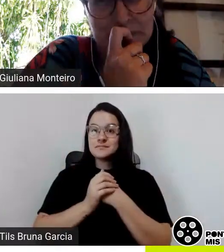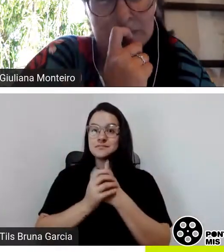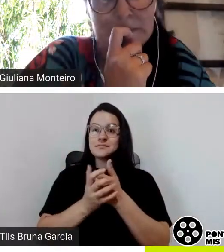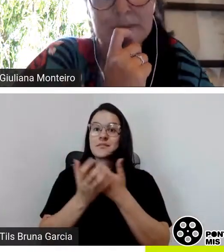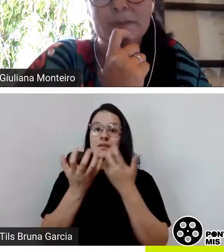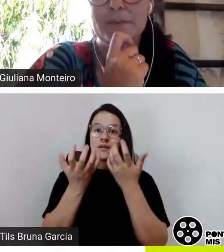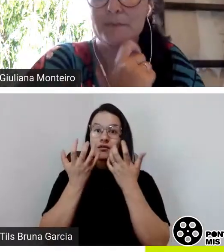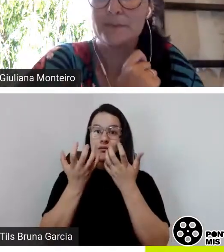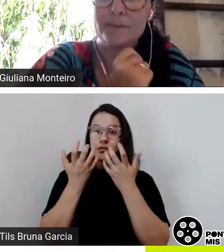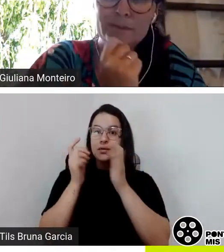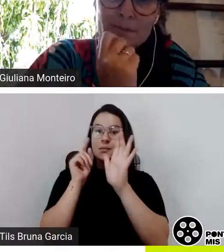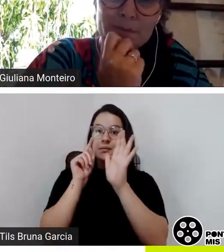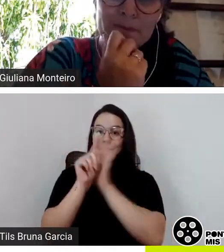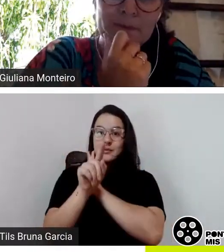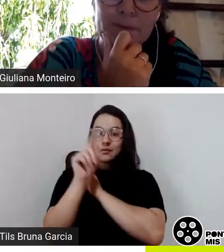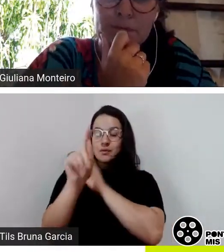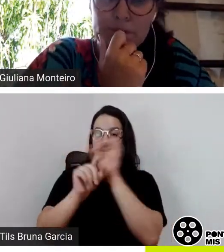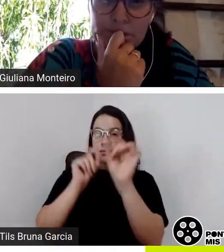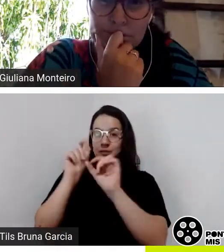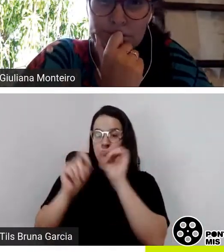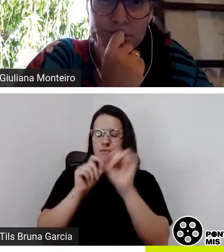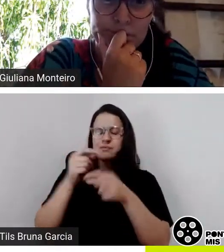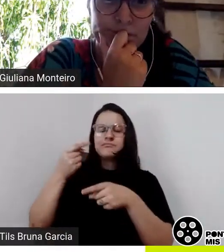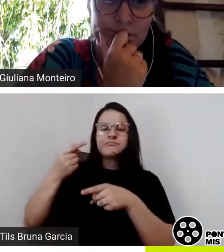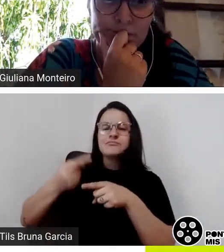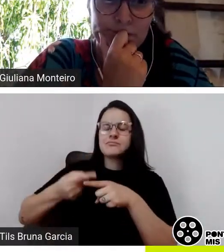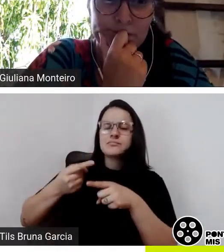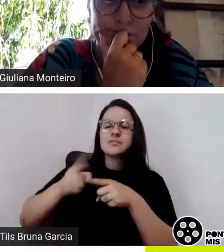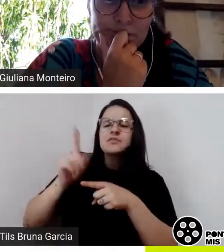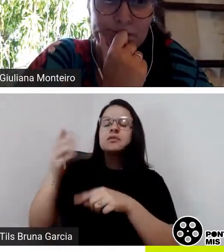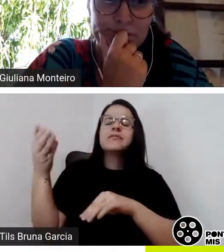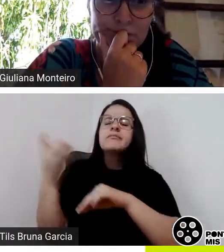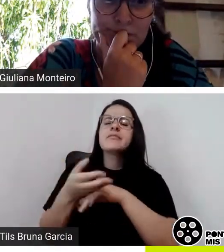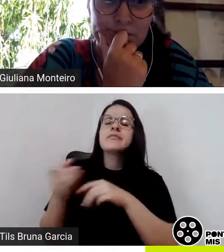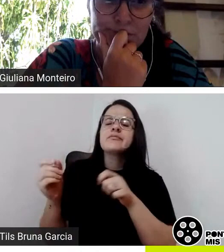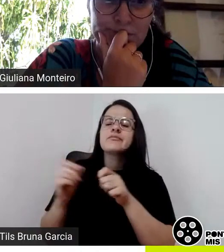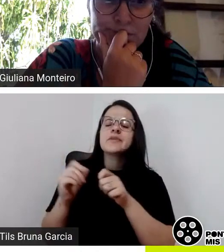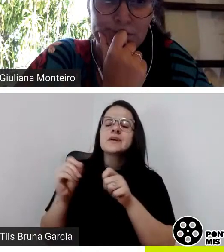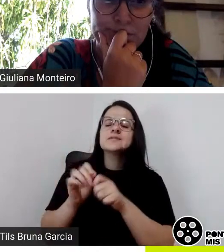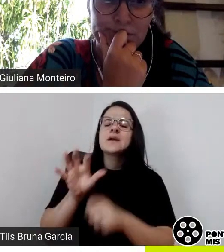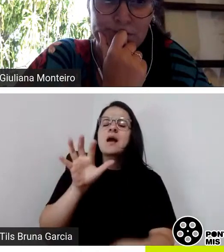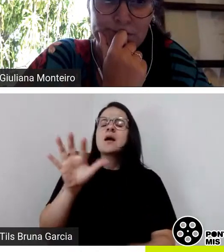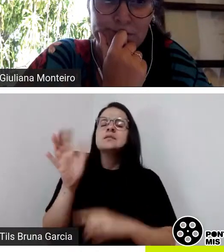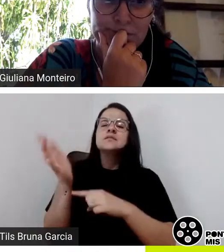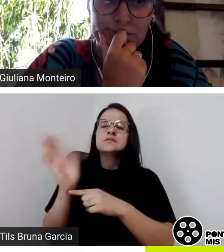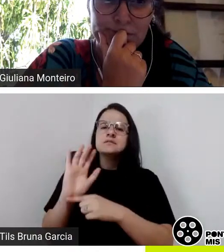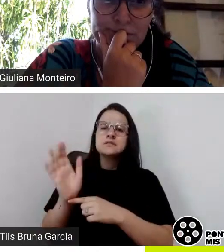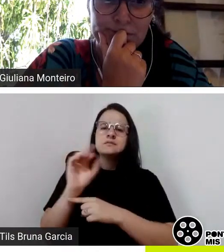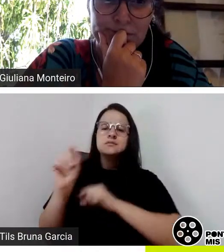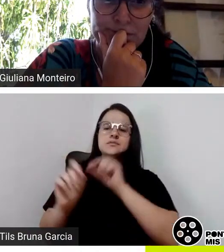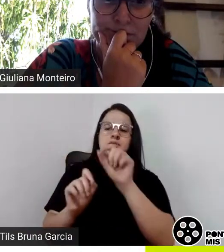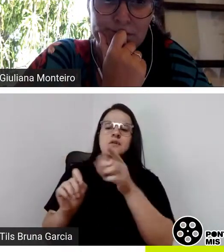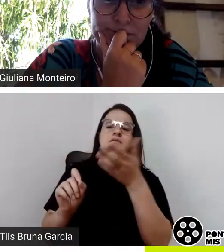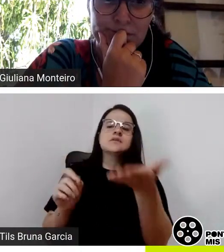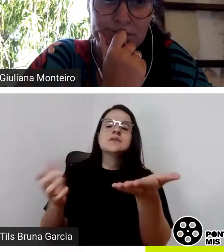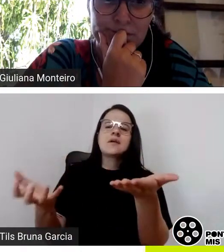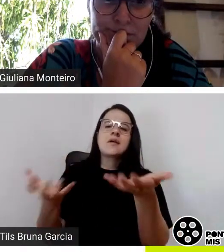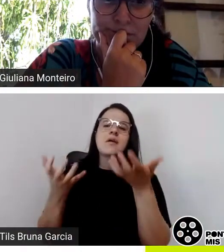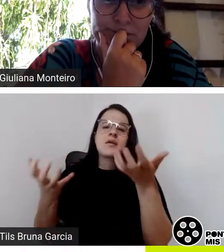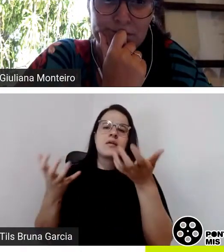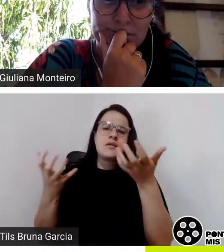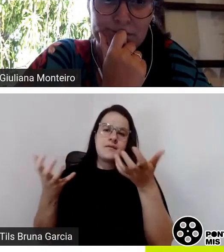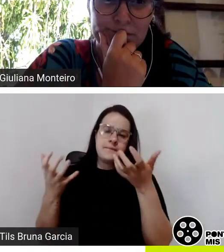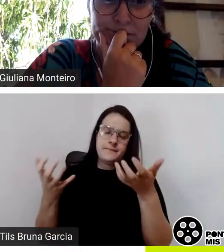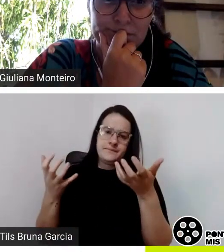assim, sobre um pouco, por que que você foi fazer isso? O que que você queria? Você falou um pouco dessa bolha, sair um pouco dessa bolha, dessa